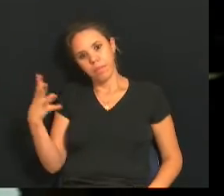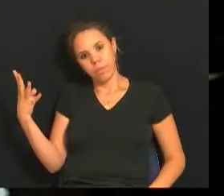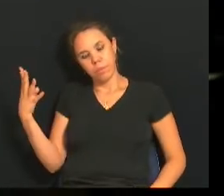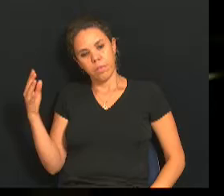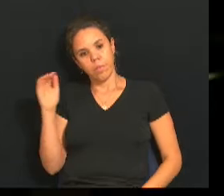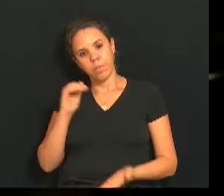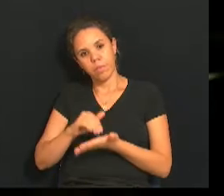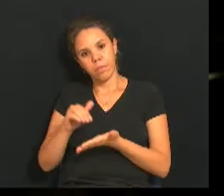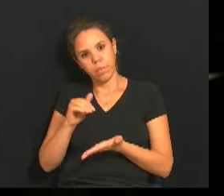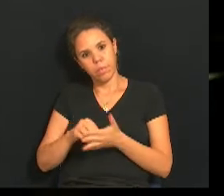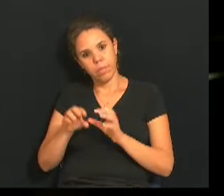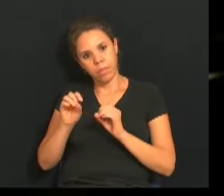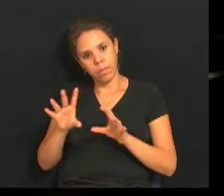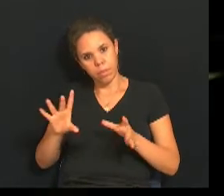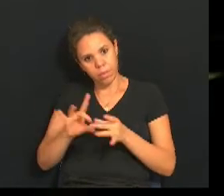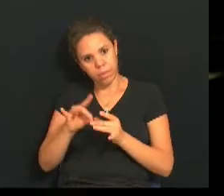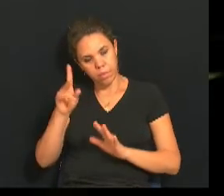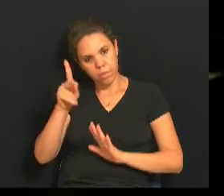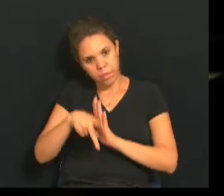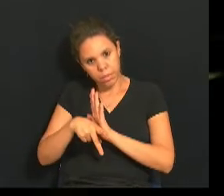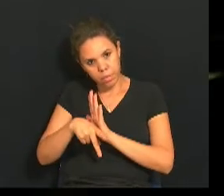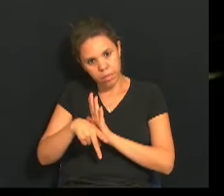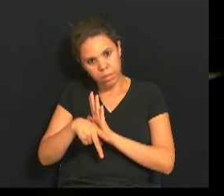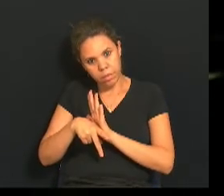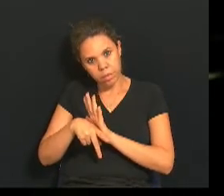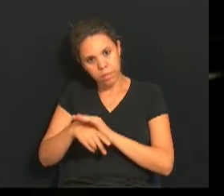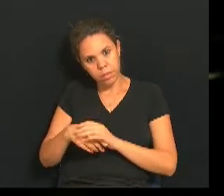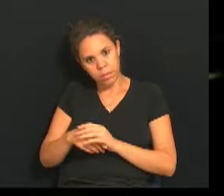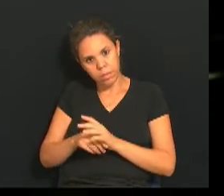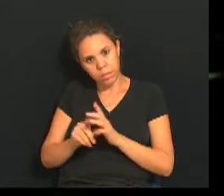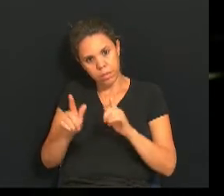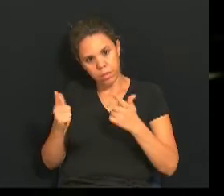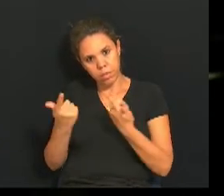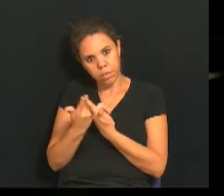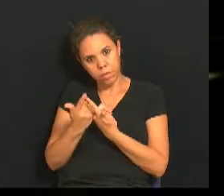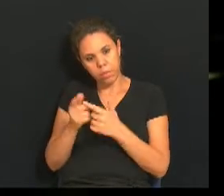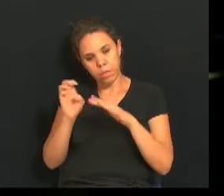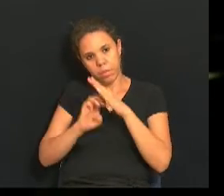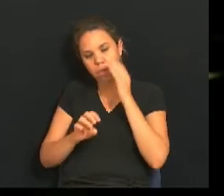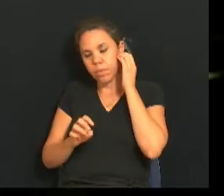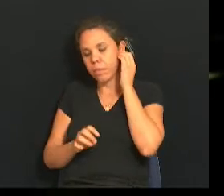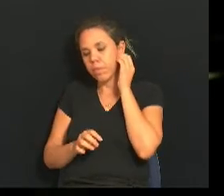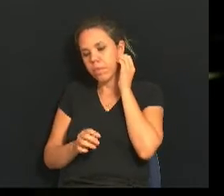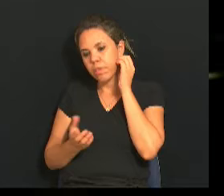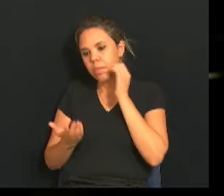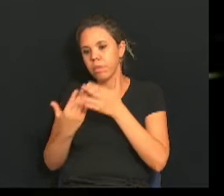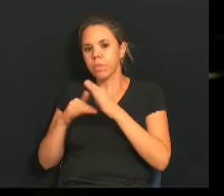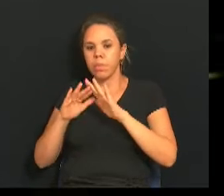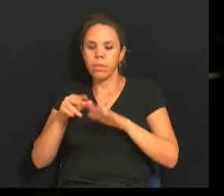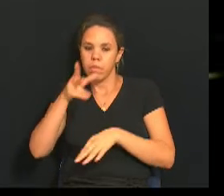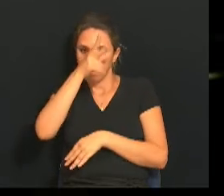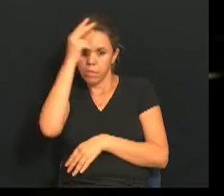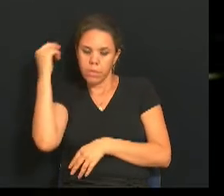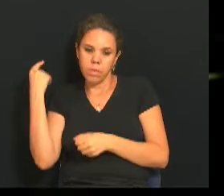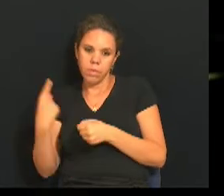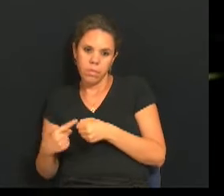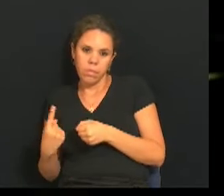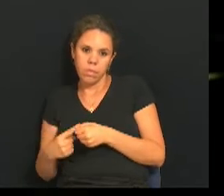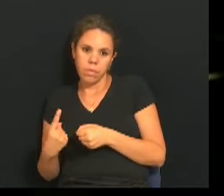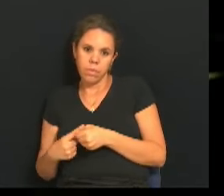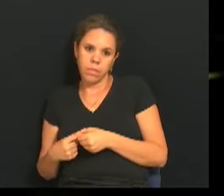Educação vir com um projeto de gestão empresarial para dentro das escolas públicas municipais e